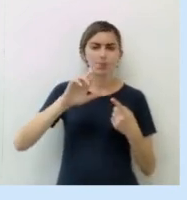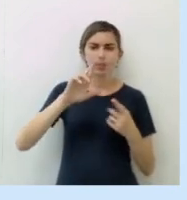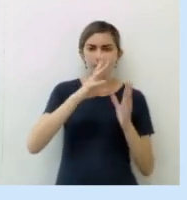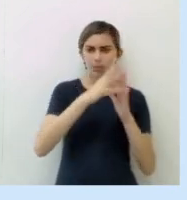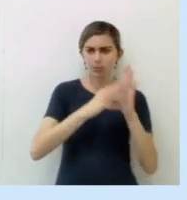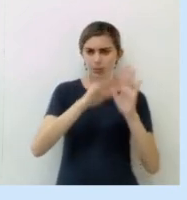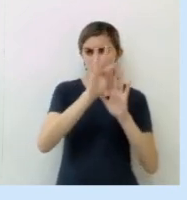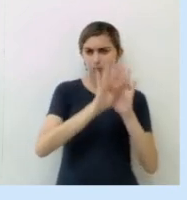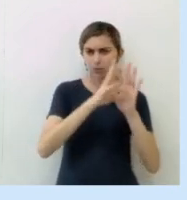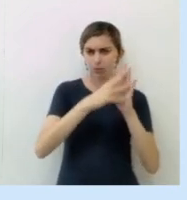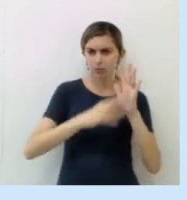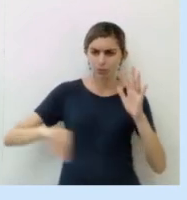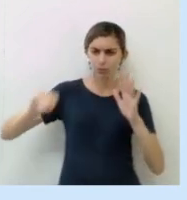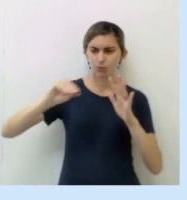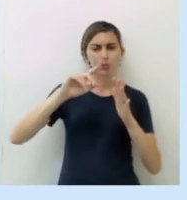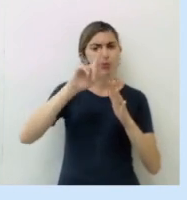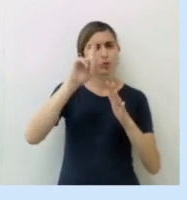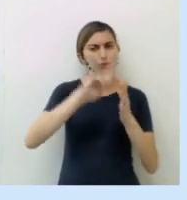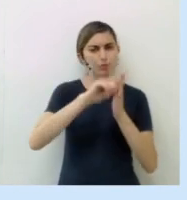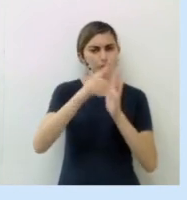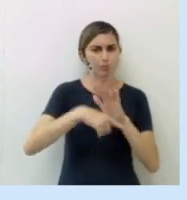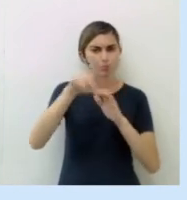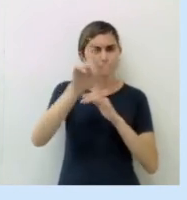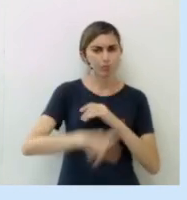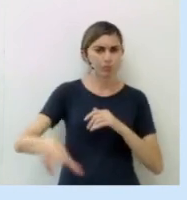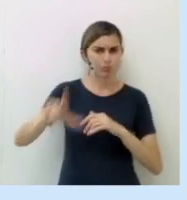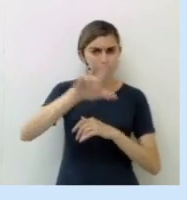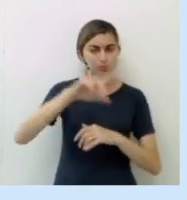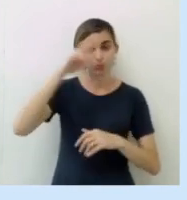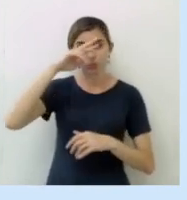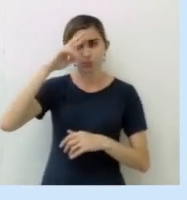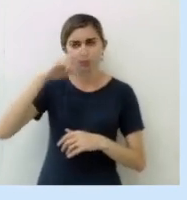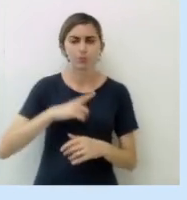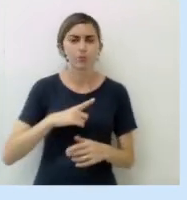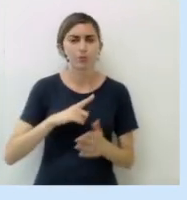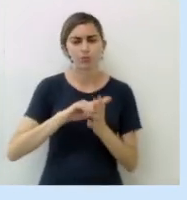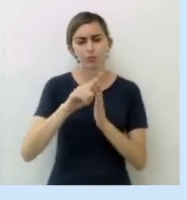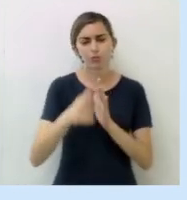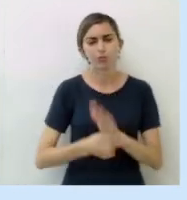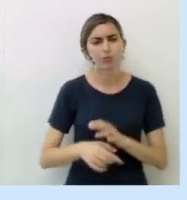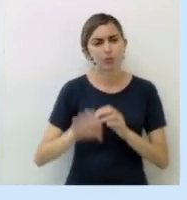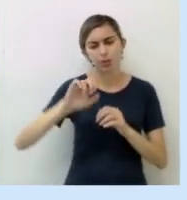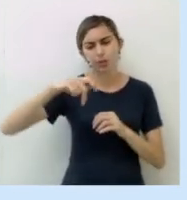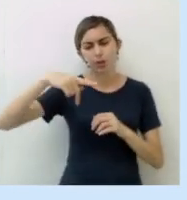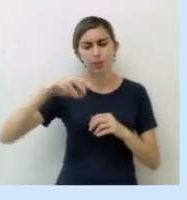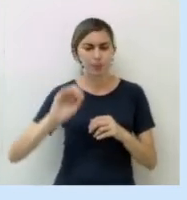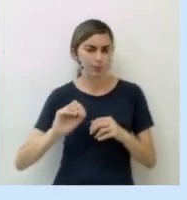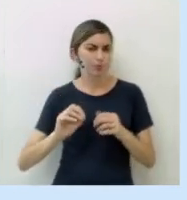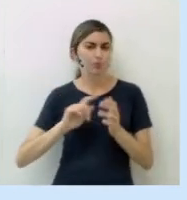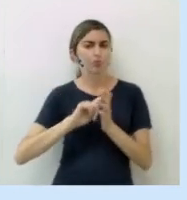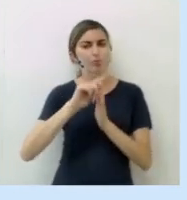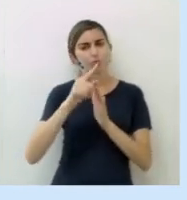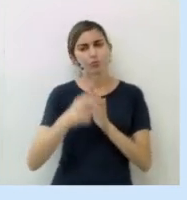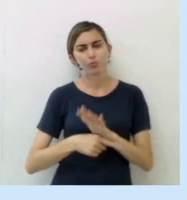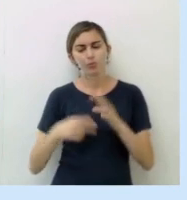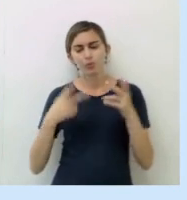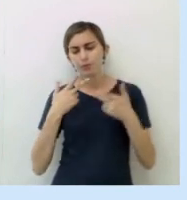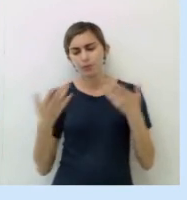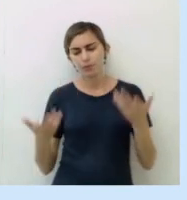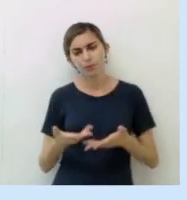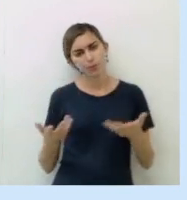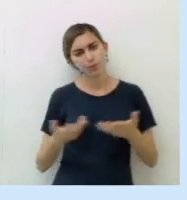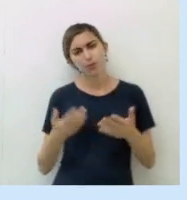retextualizar, conhecer os gêneros literários. Lembrar que nós temos gênero épico, hoje em dia se diz